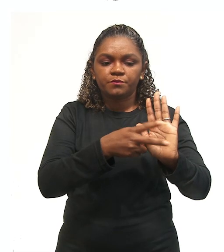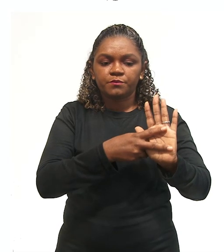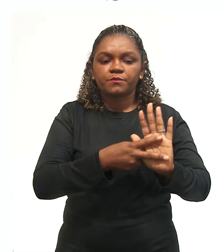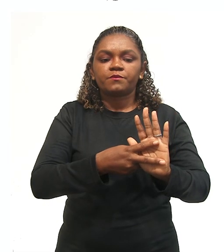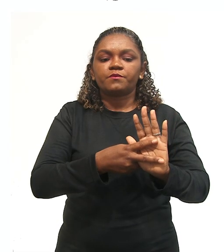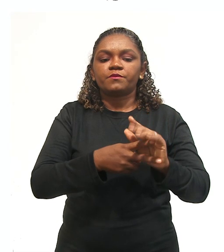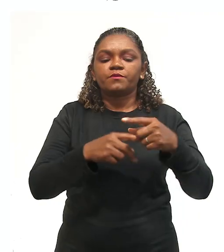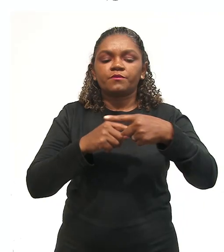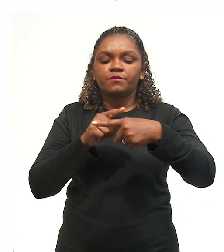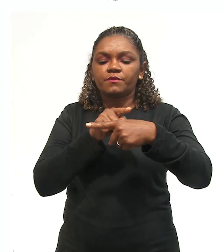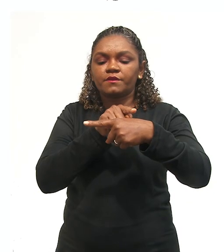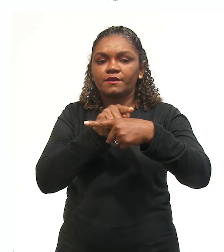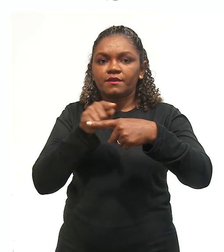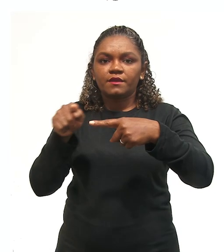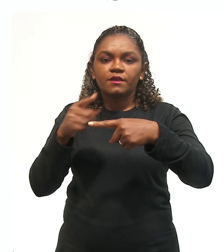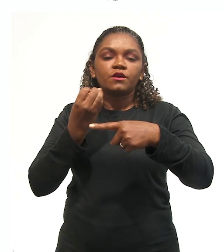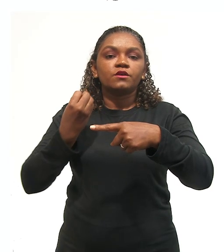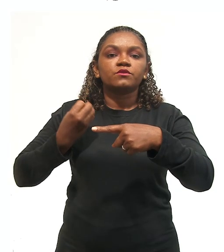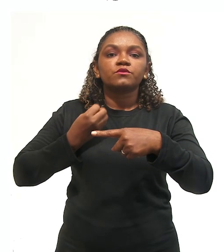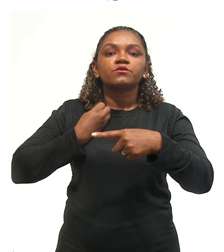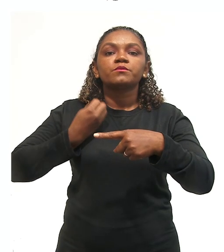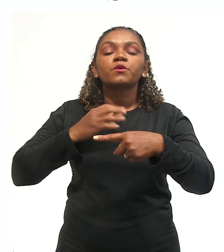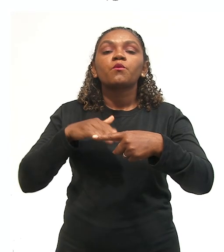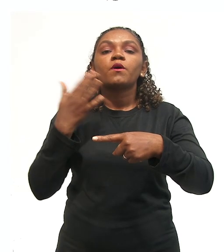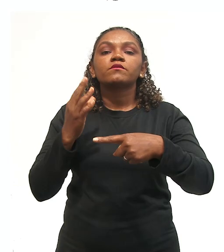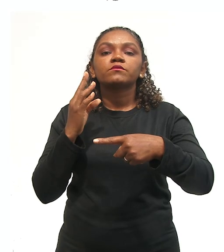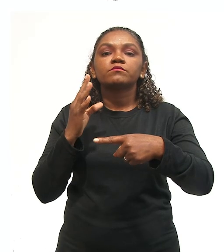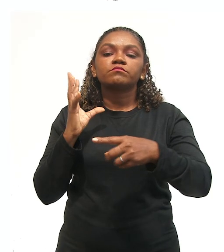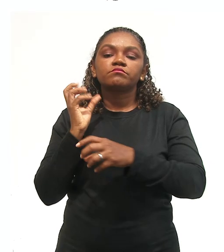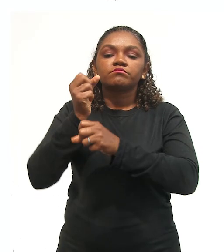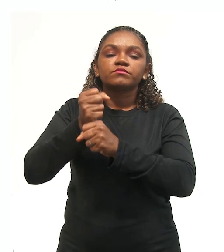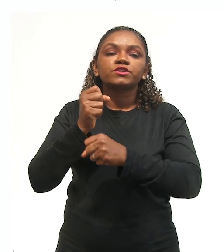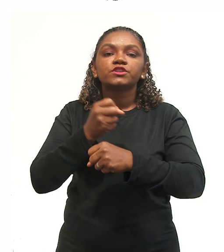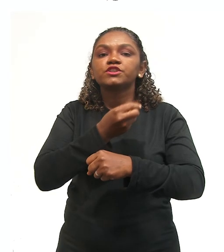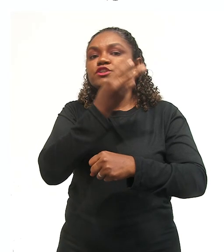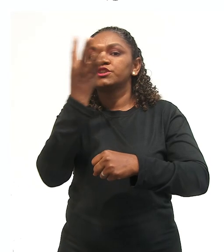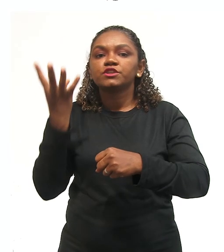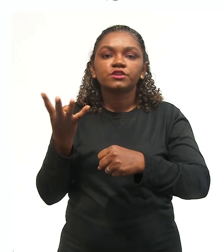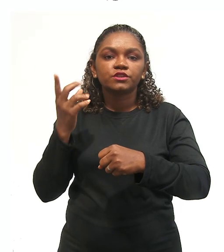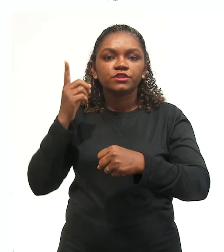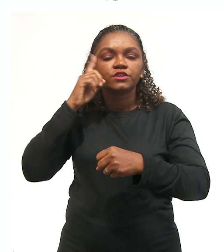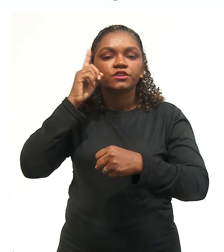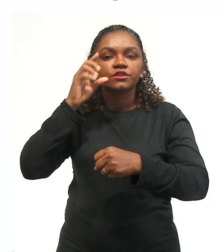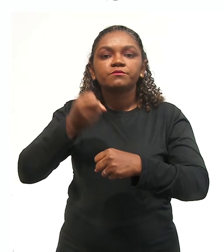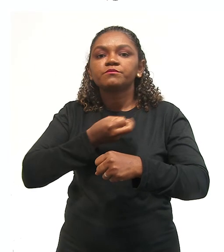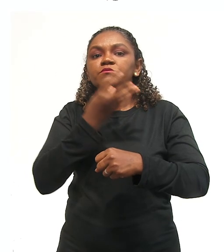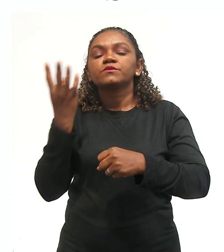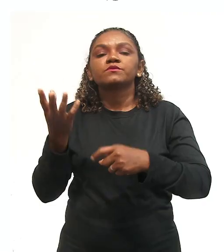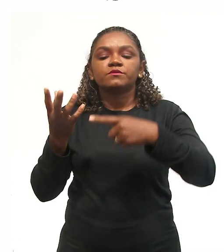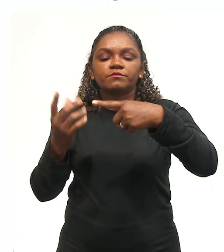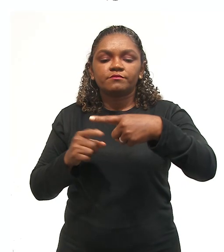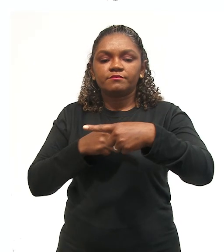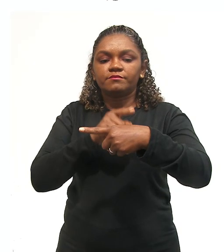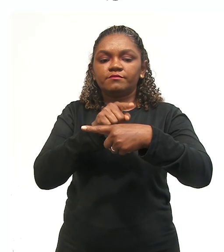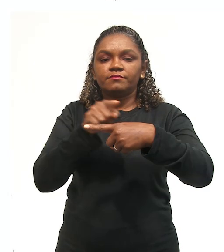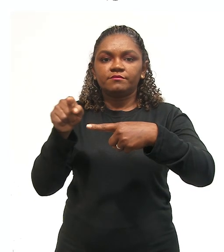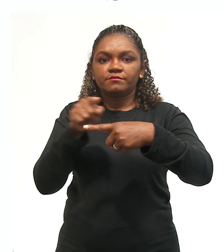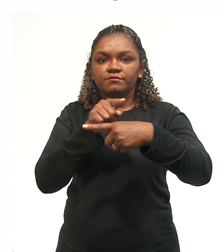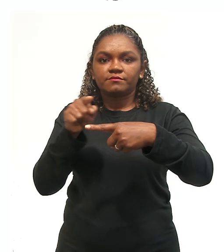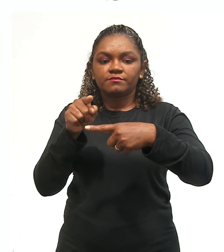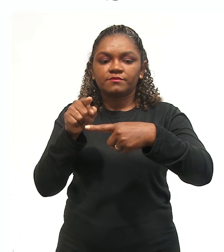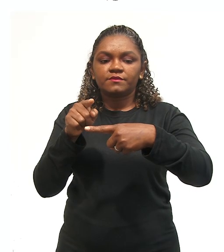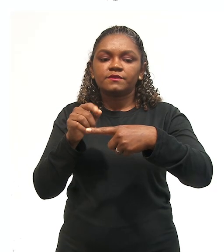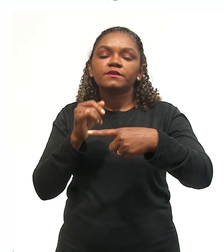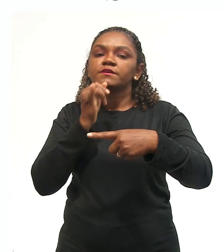dias sobre os 360 dias. Eu quero lembrar você